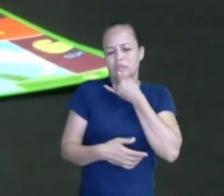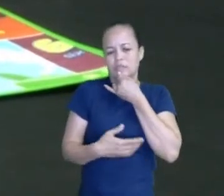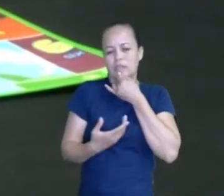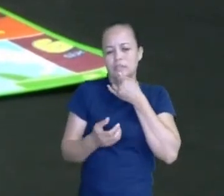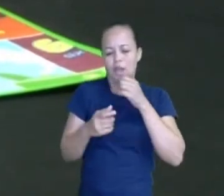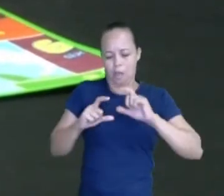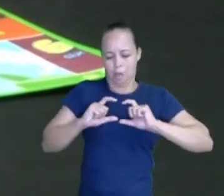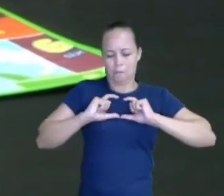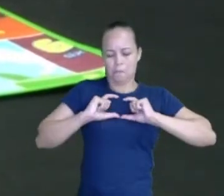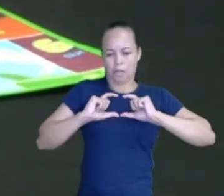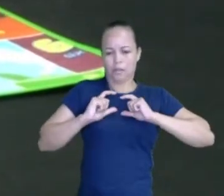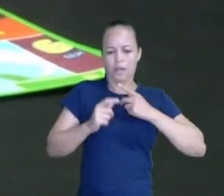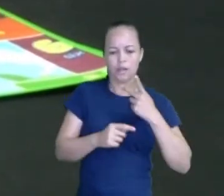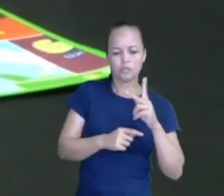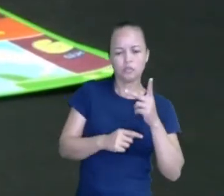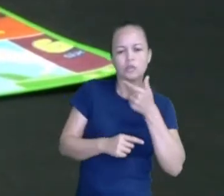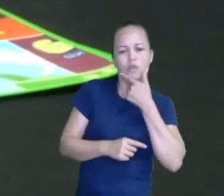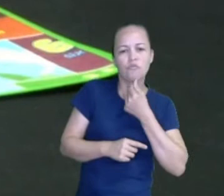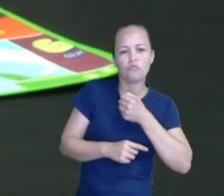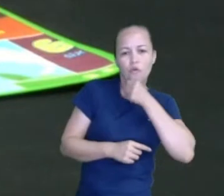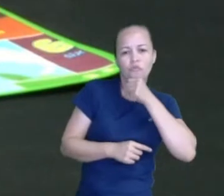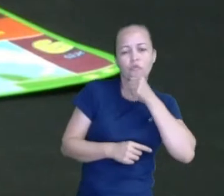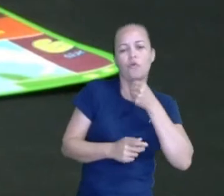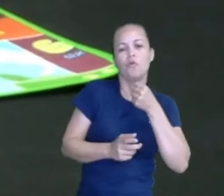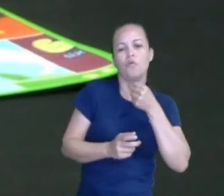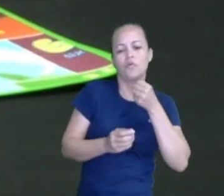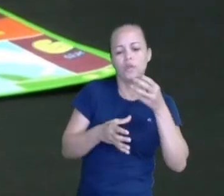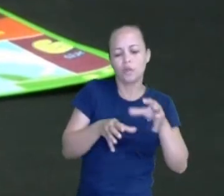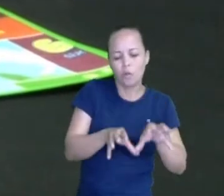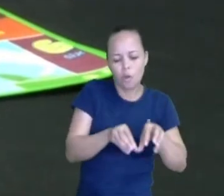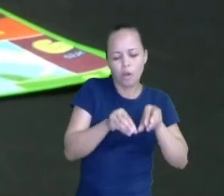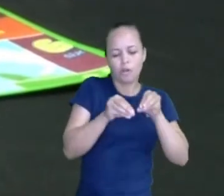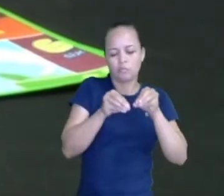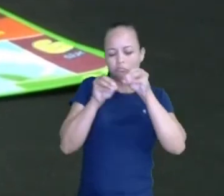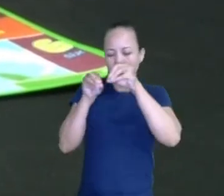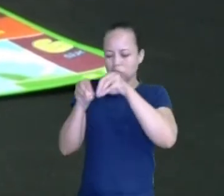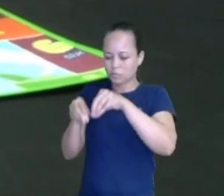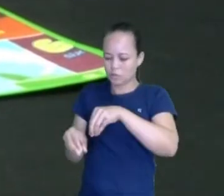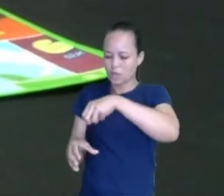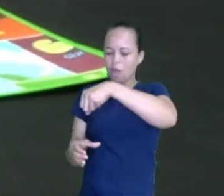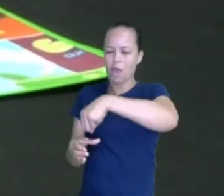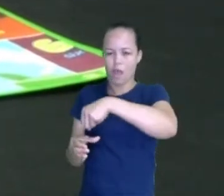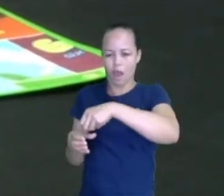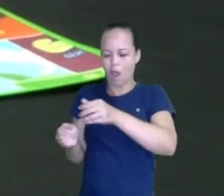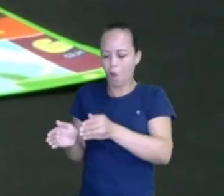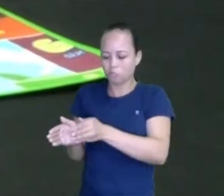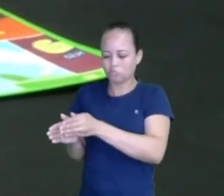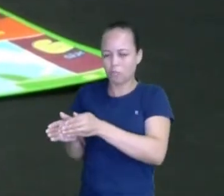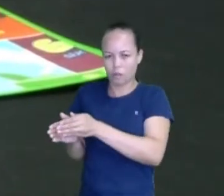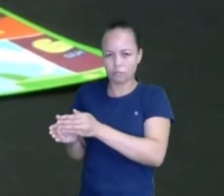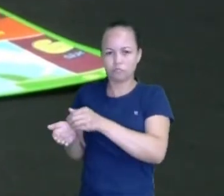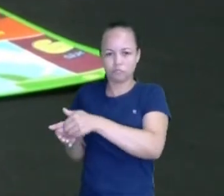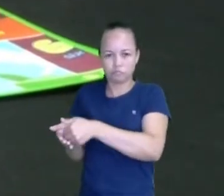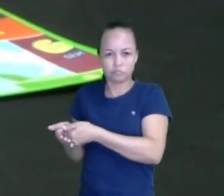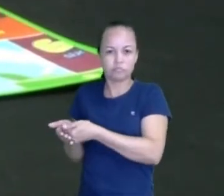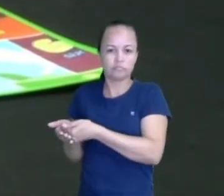avô que lhe tinha dado e colocou delicadamente ao lado das conchas.